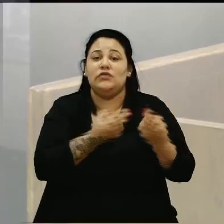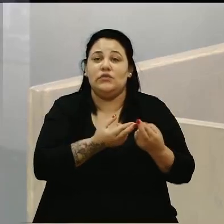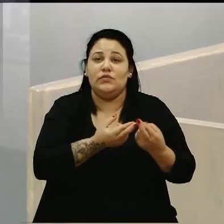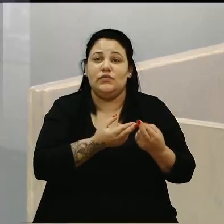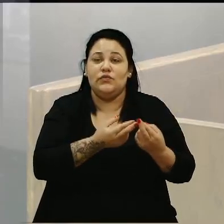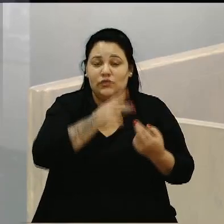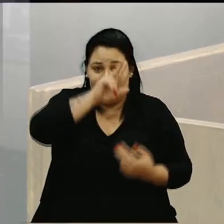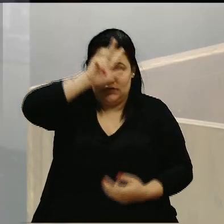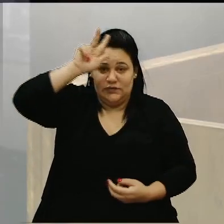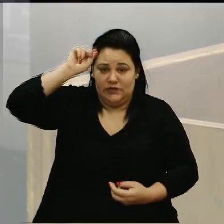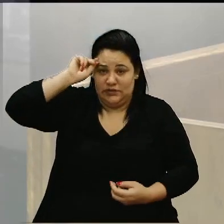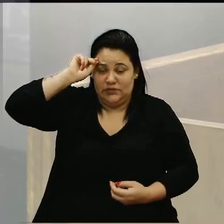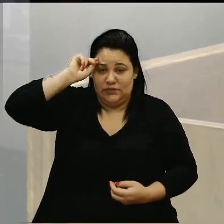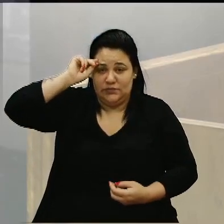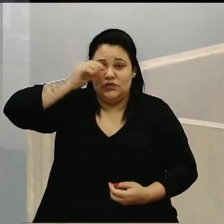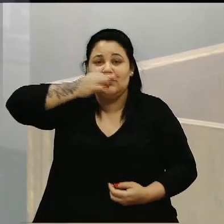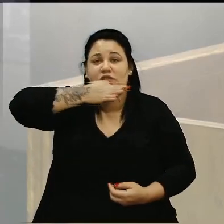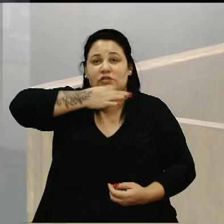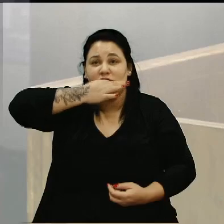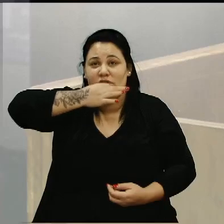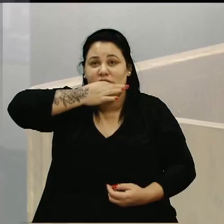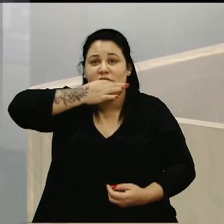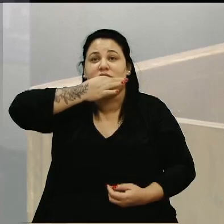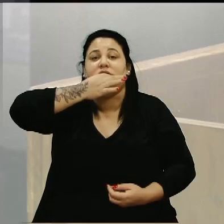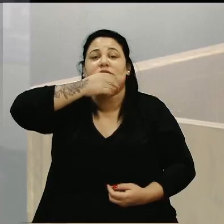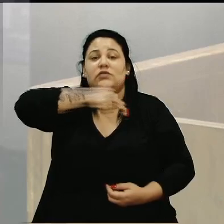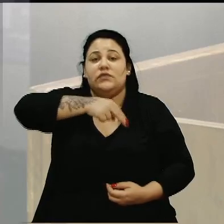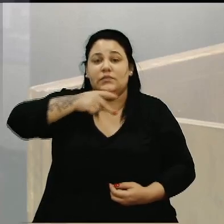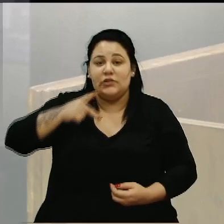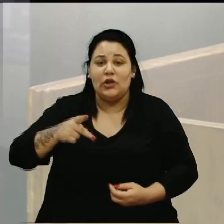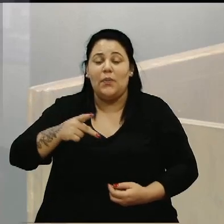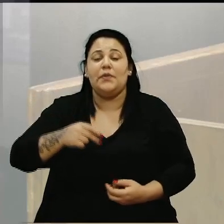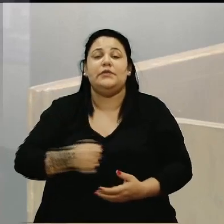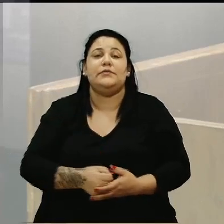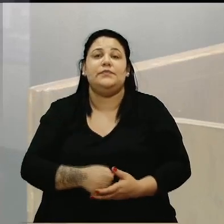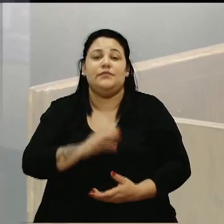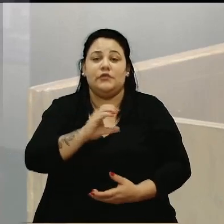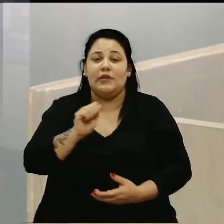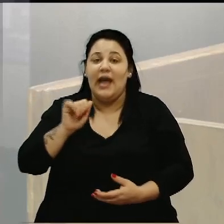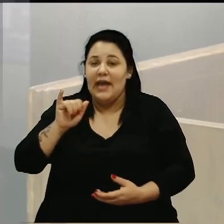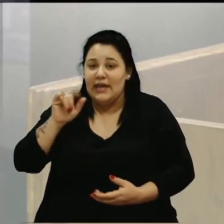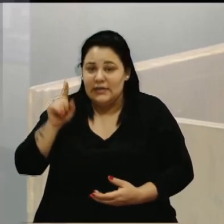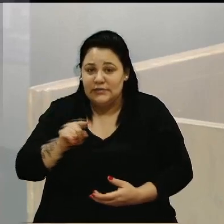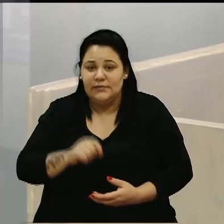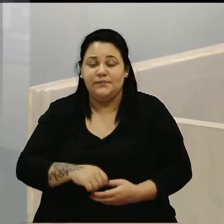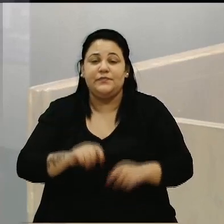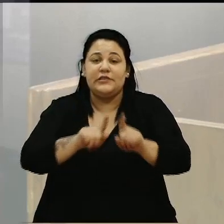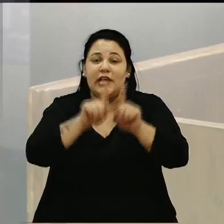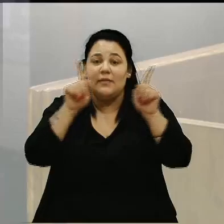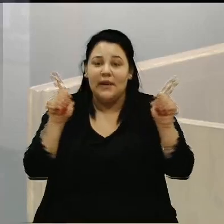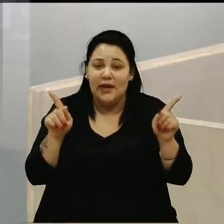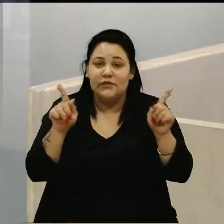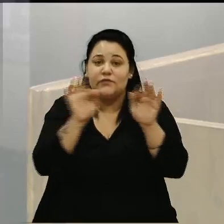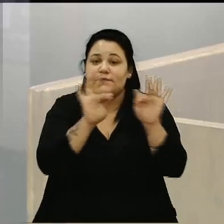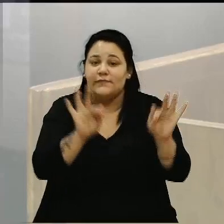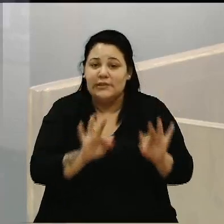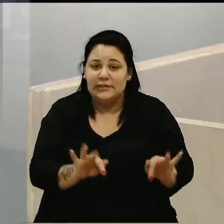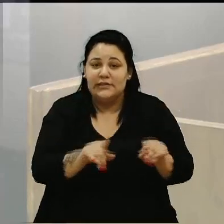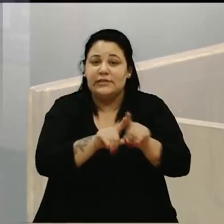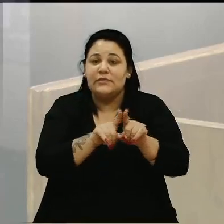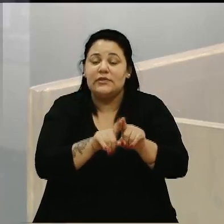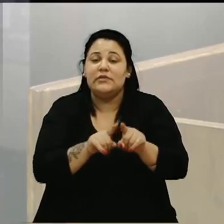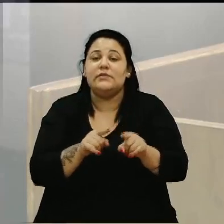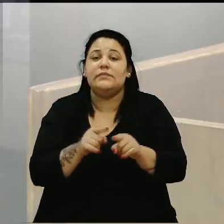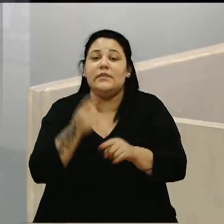prefeito, inclusive, de Caxias do Sul, de Nova Petrópolis, do Caí, de Gramado, de Feliz, para ver de